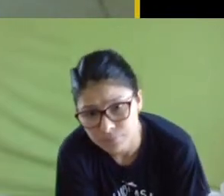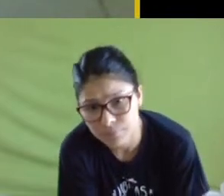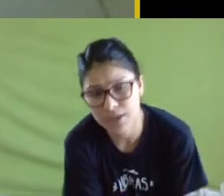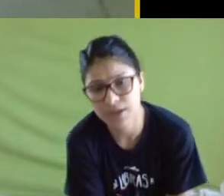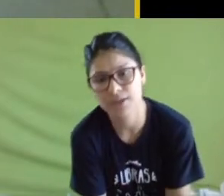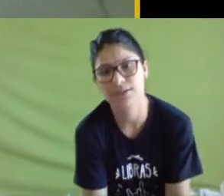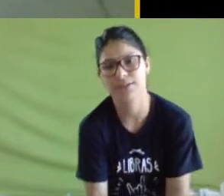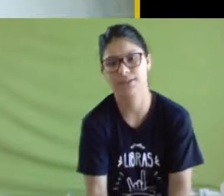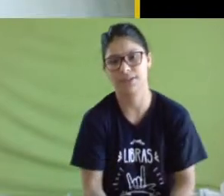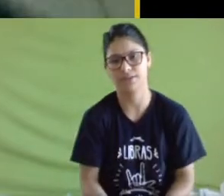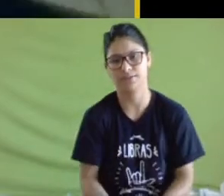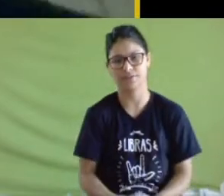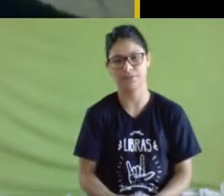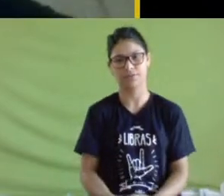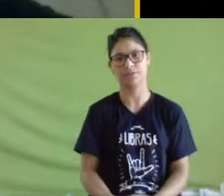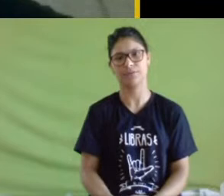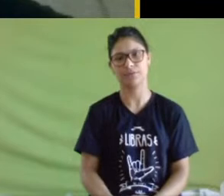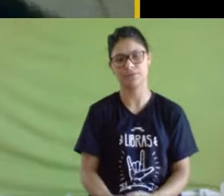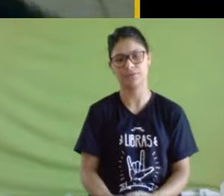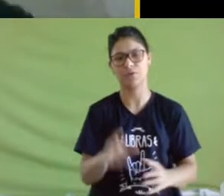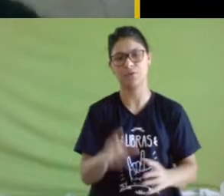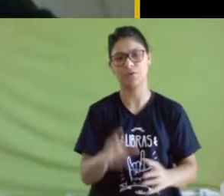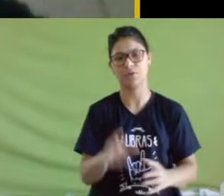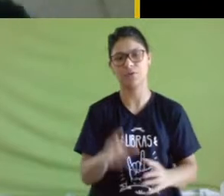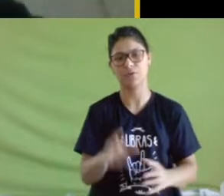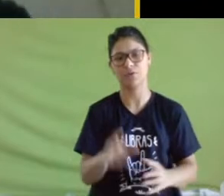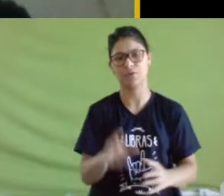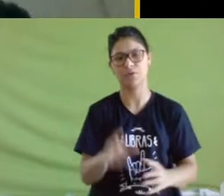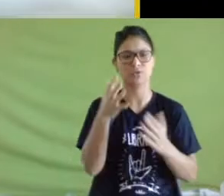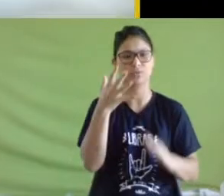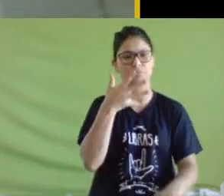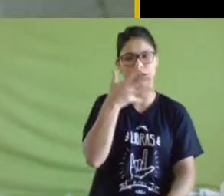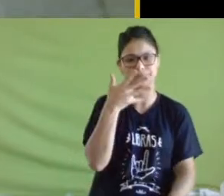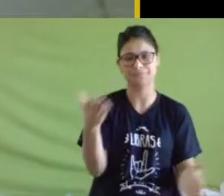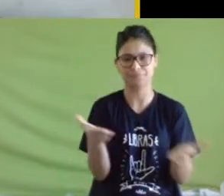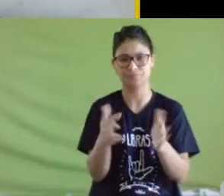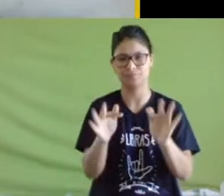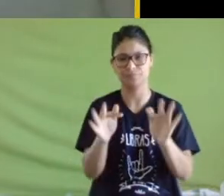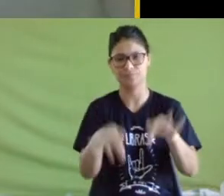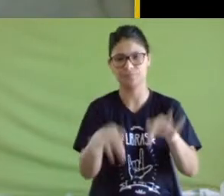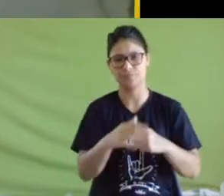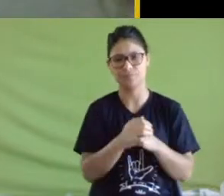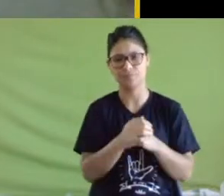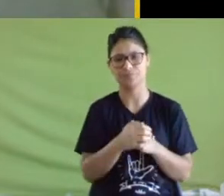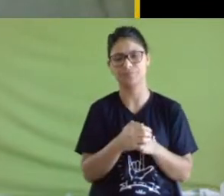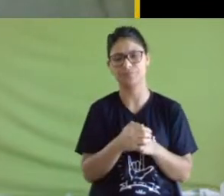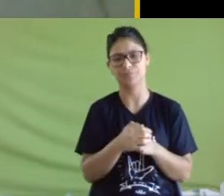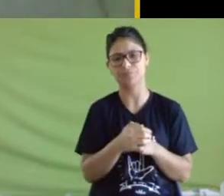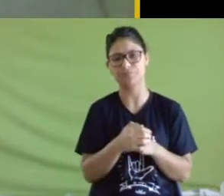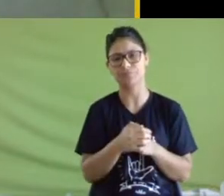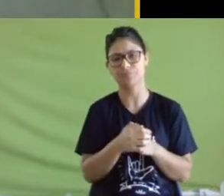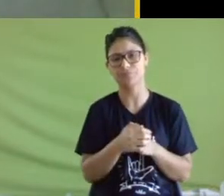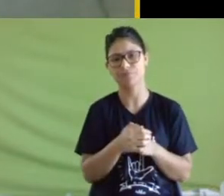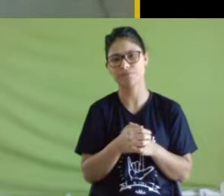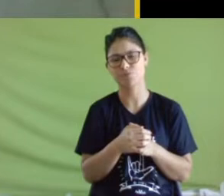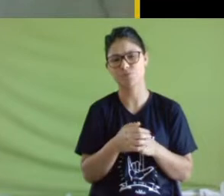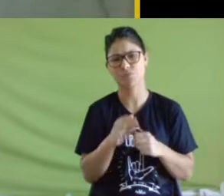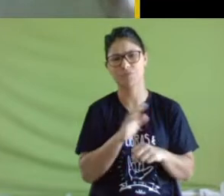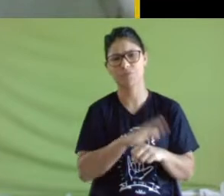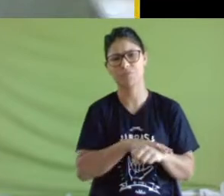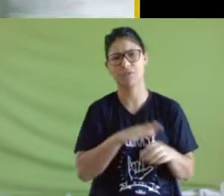trata, na verdade, do que você mencionou no começo da palestra e agora no final, a duração da chamada instituição